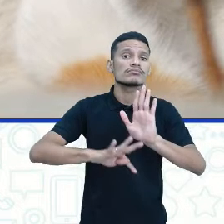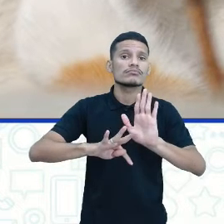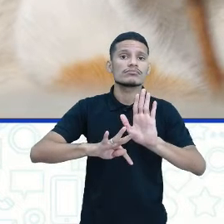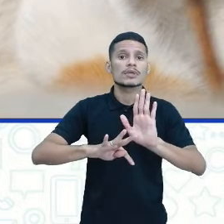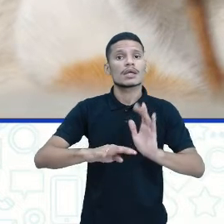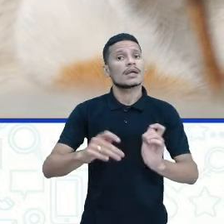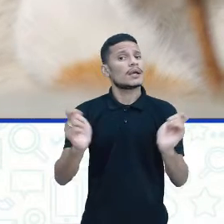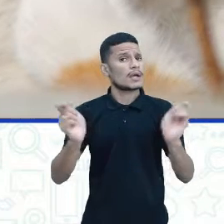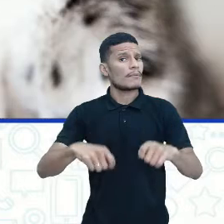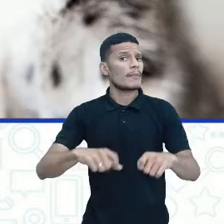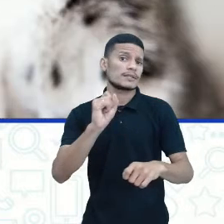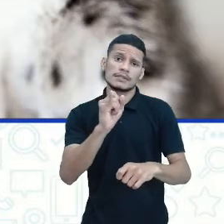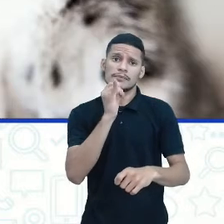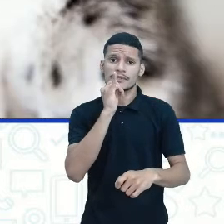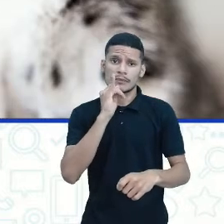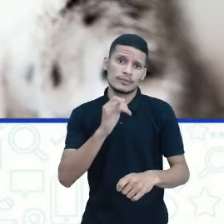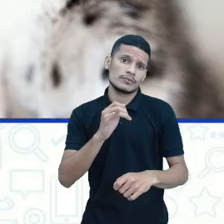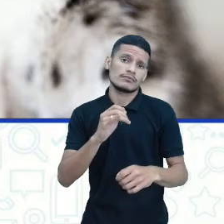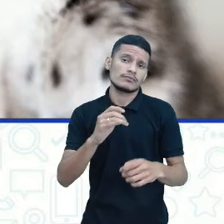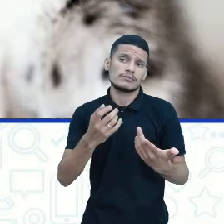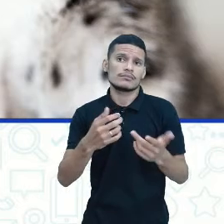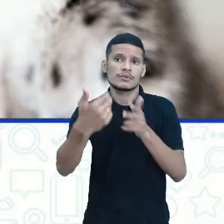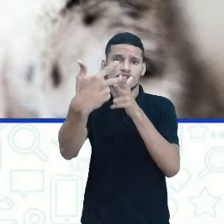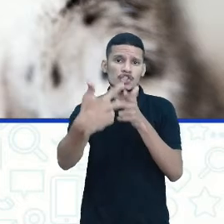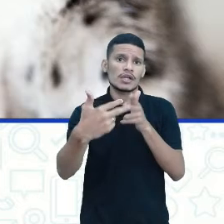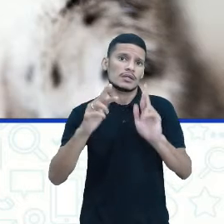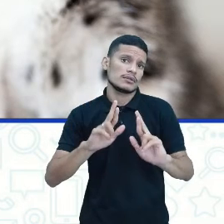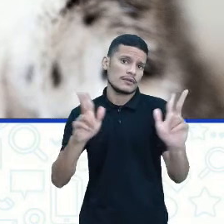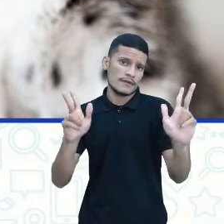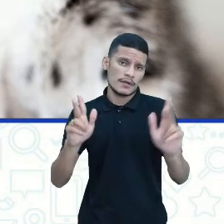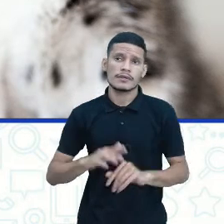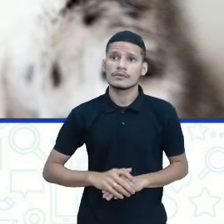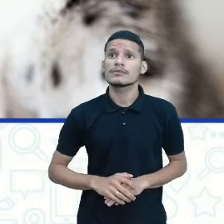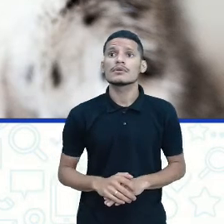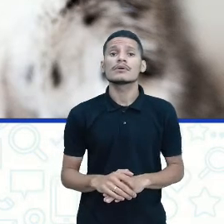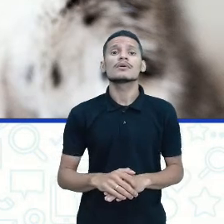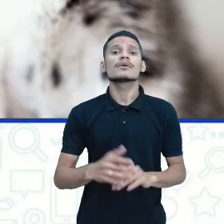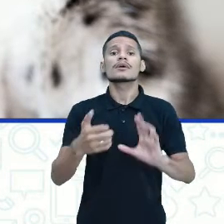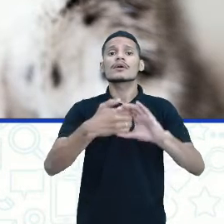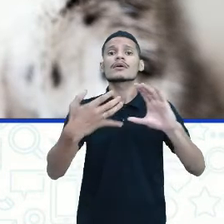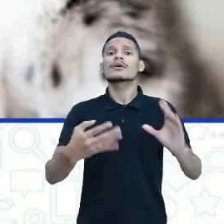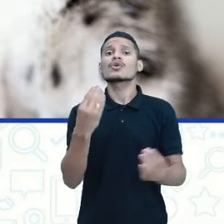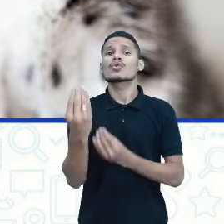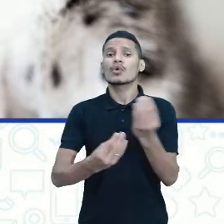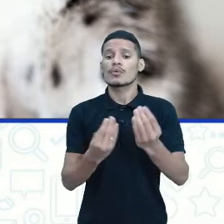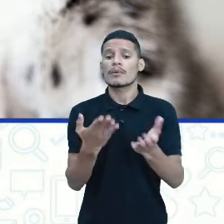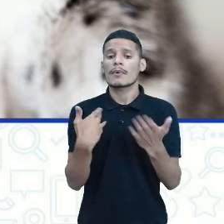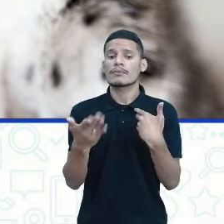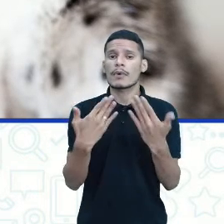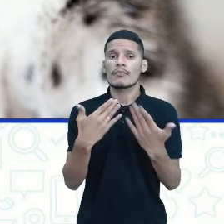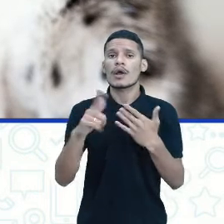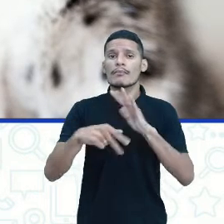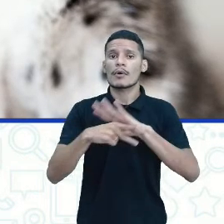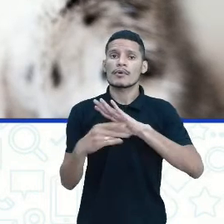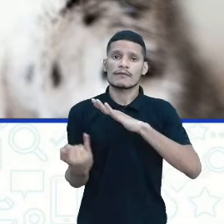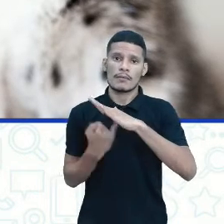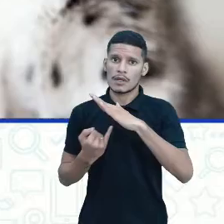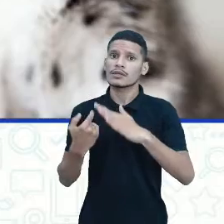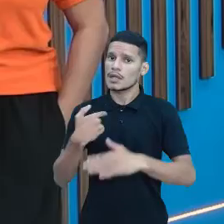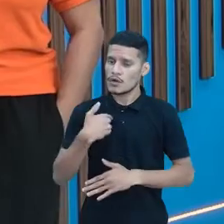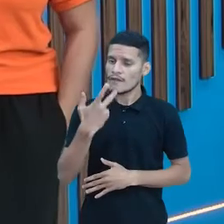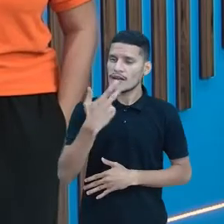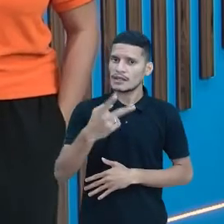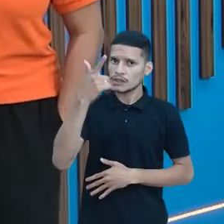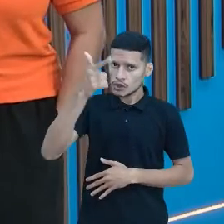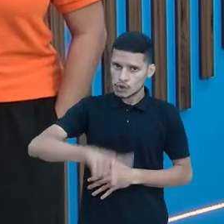se falarmos de videochat. O que caracteriza a comunicação nas aulas de bate-papo é a informalidade. E eu sei que eu estou batendo